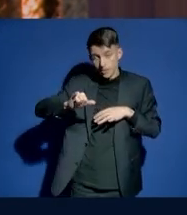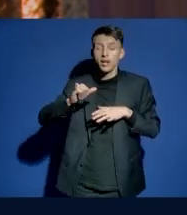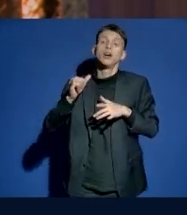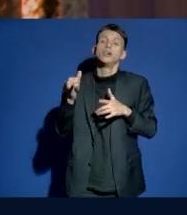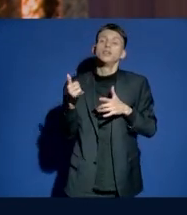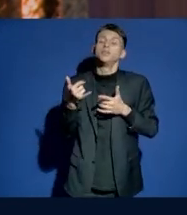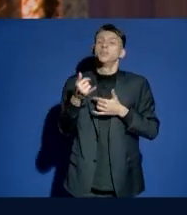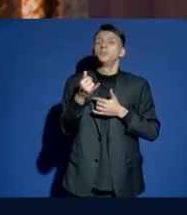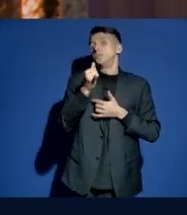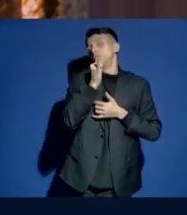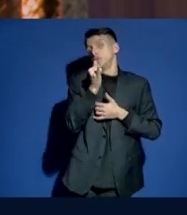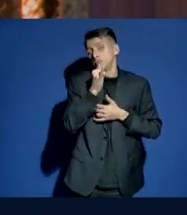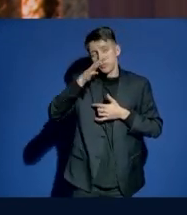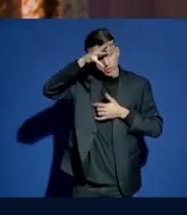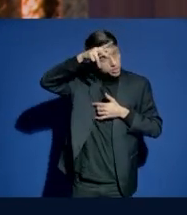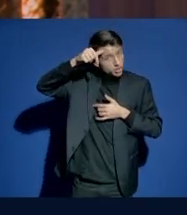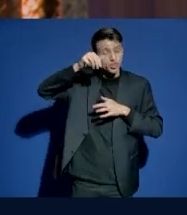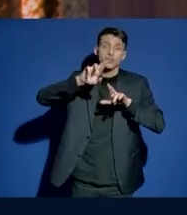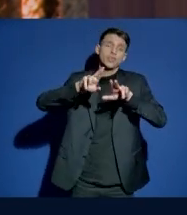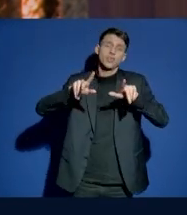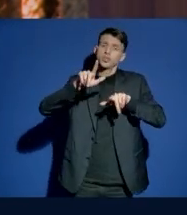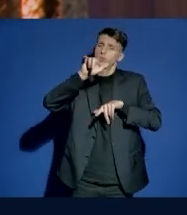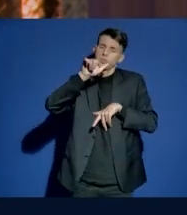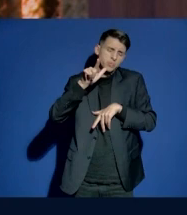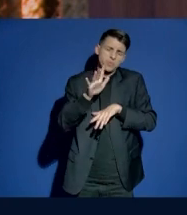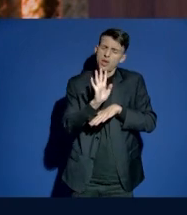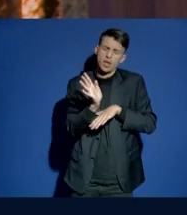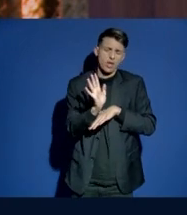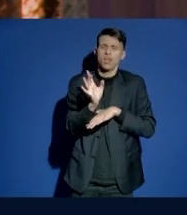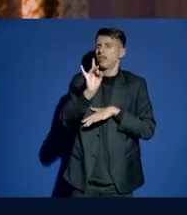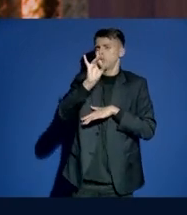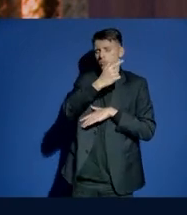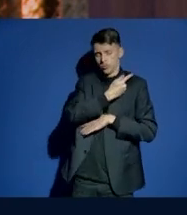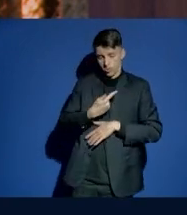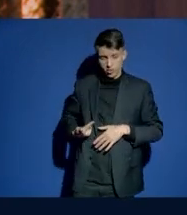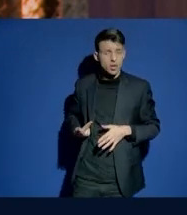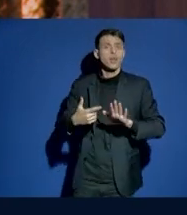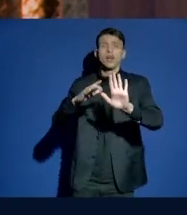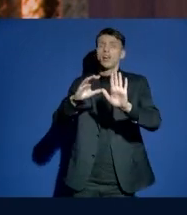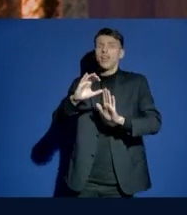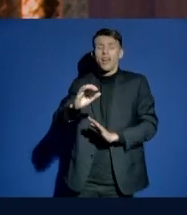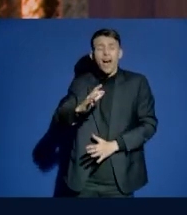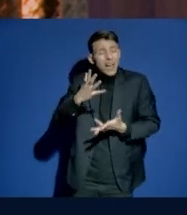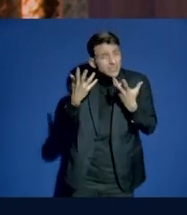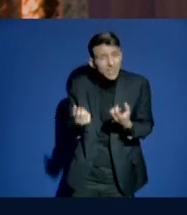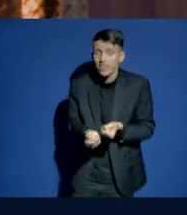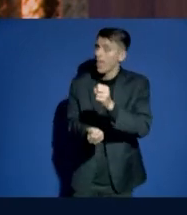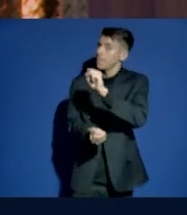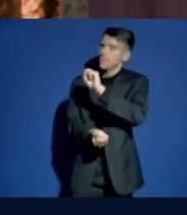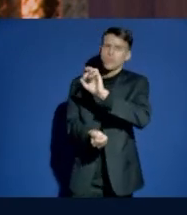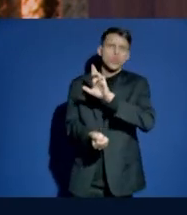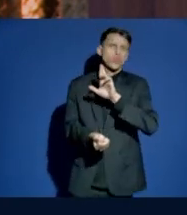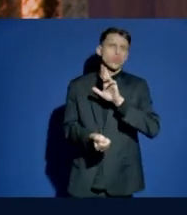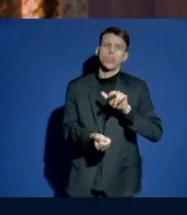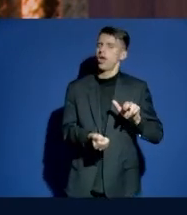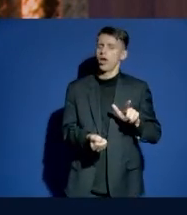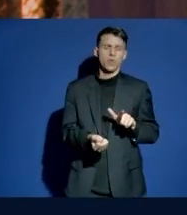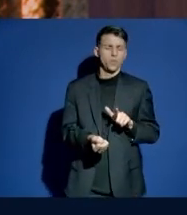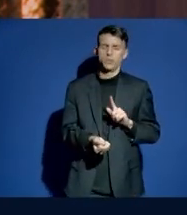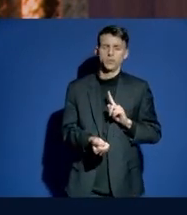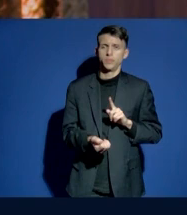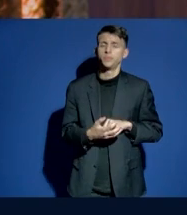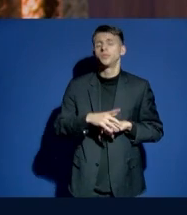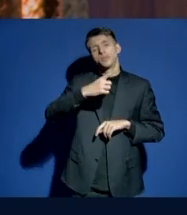no Mato Grosso não é diferente do que a maioria dos governadores estão fazendo Tolerância Zero declarei isso alguns meses atrás